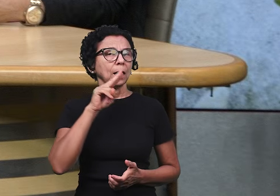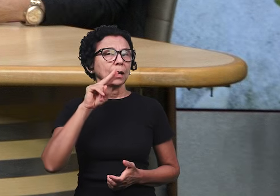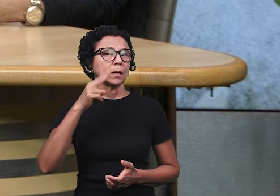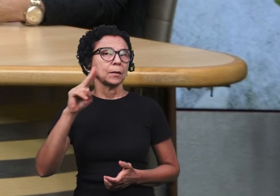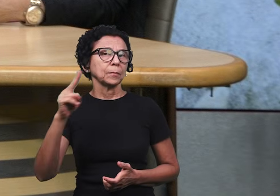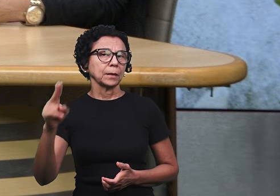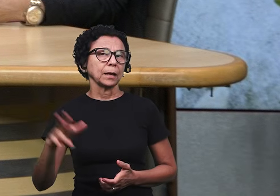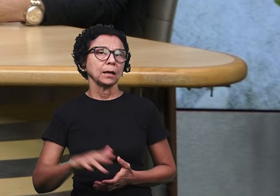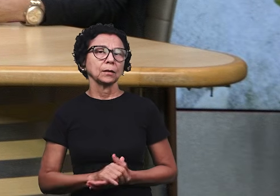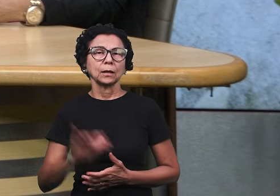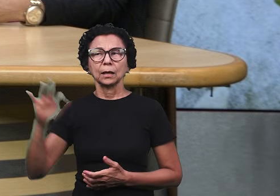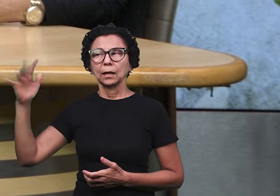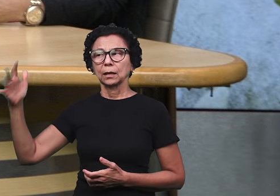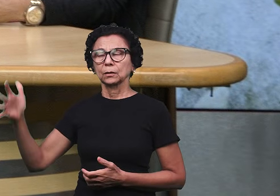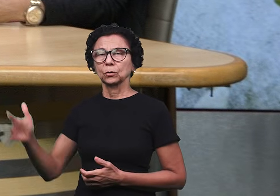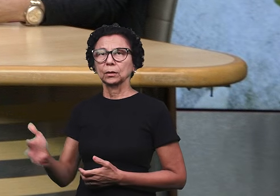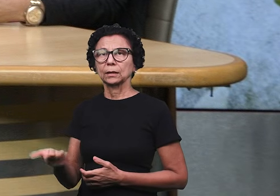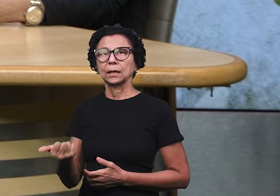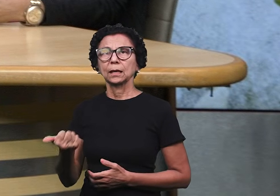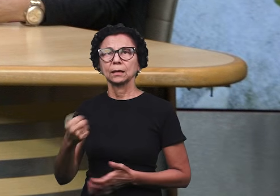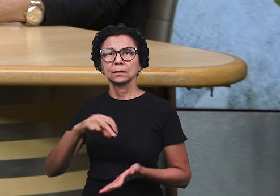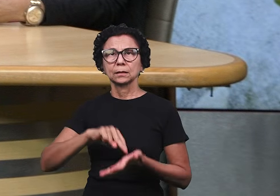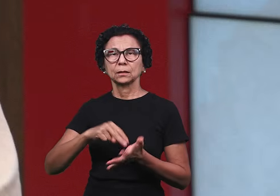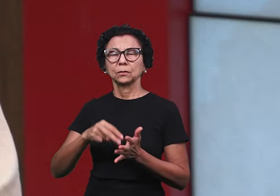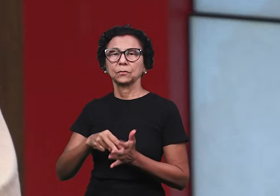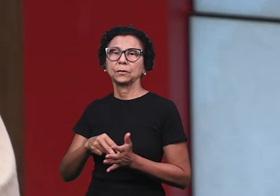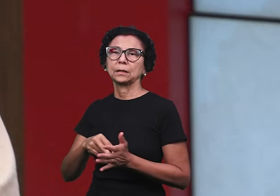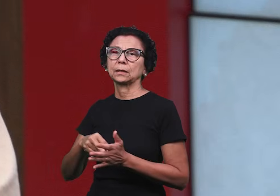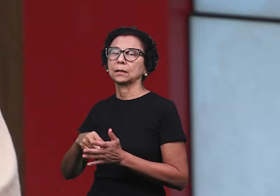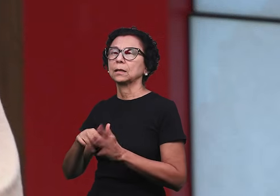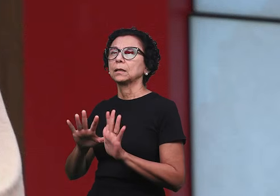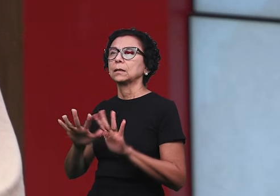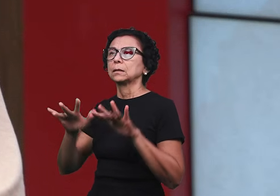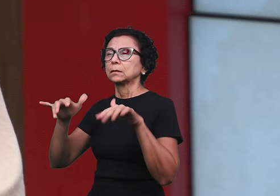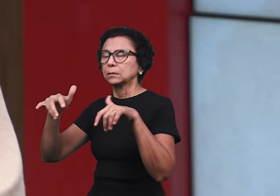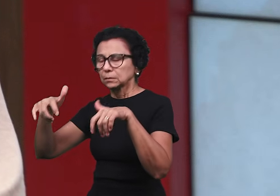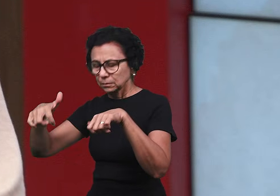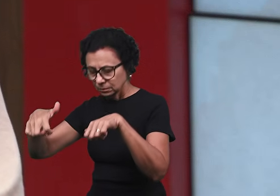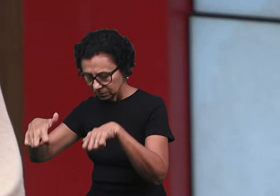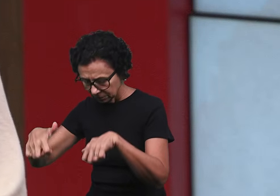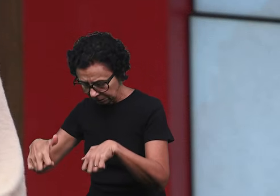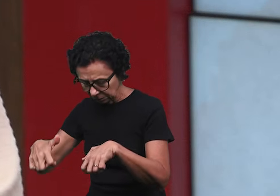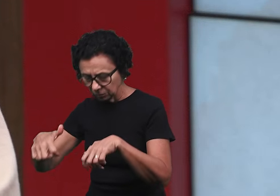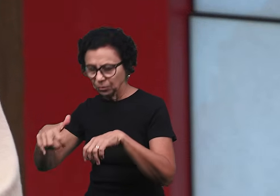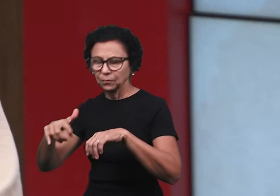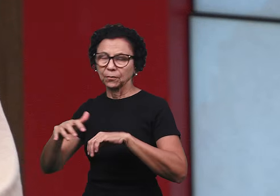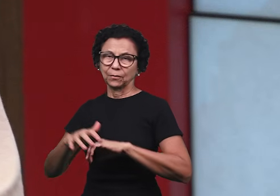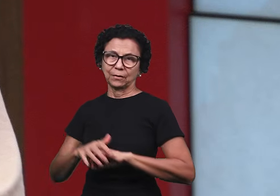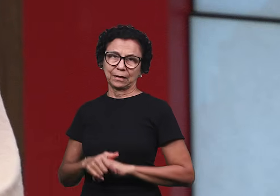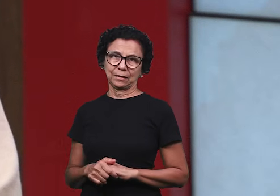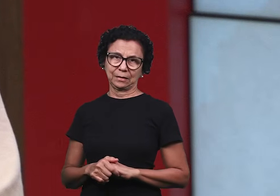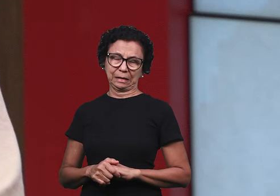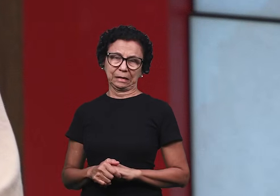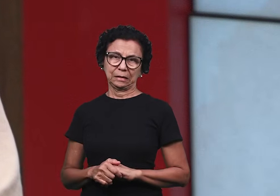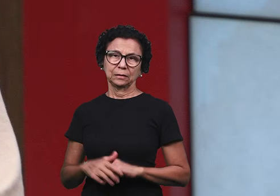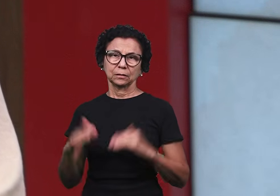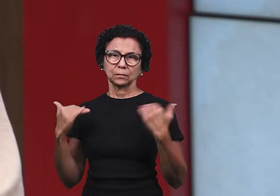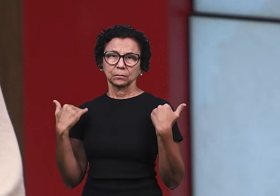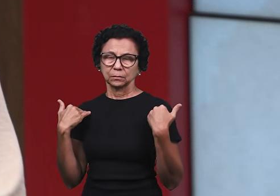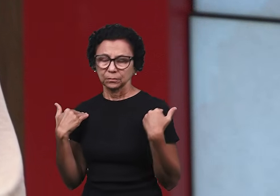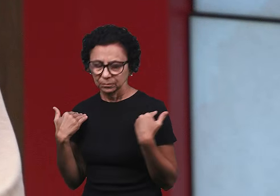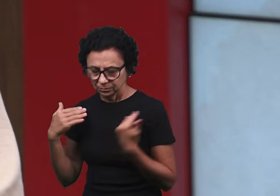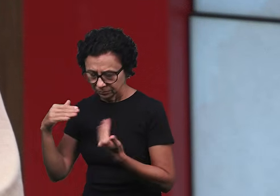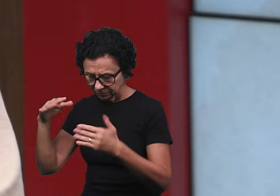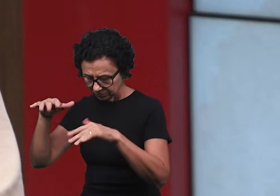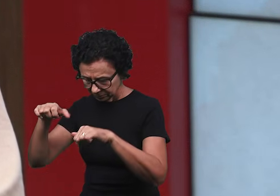se curvar, se prostrar. E aí, como servos, nós só estamos em adoração quando nós estamos